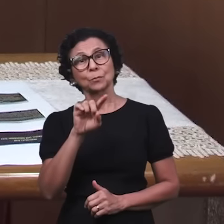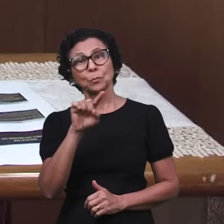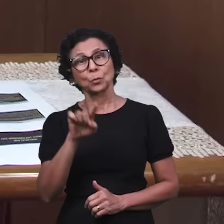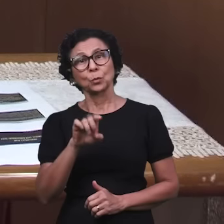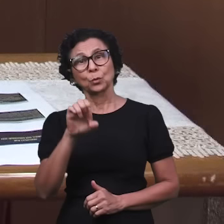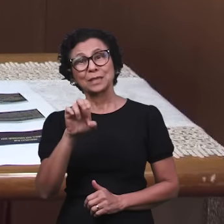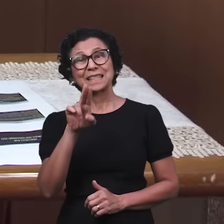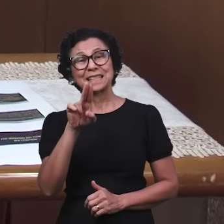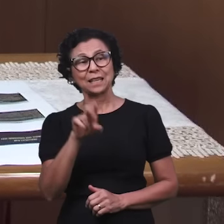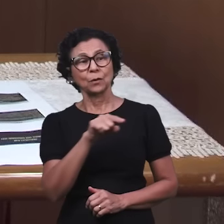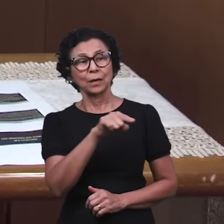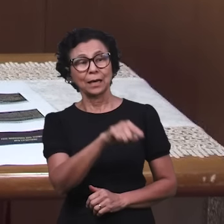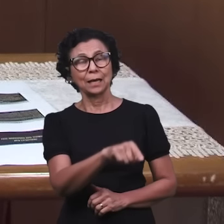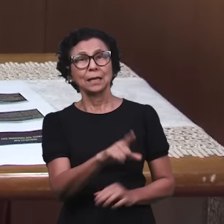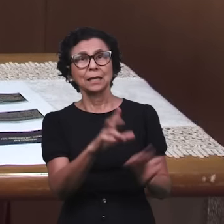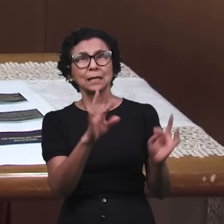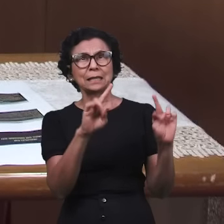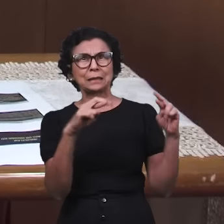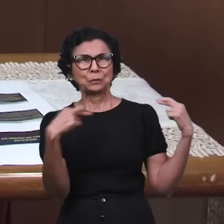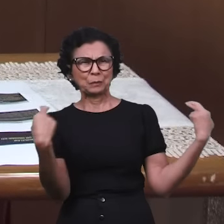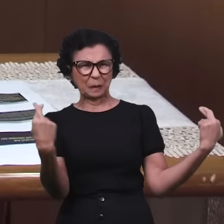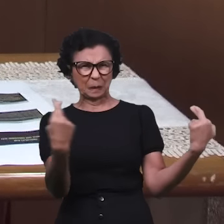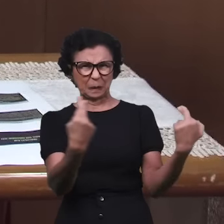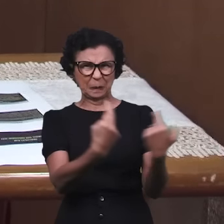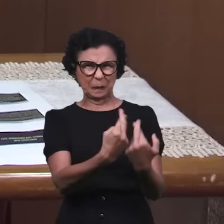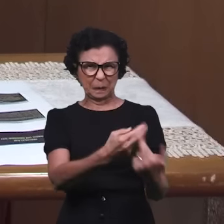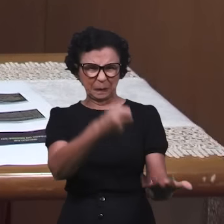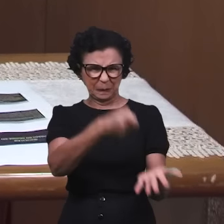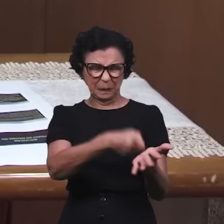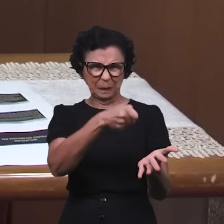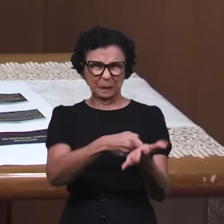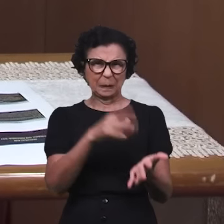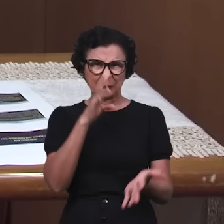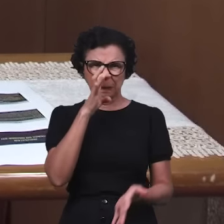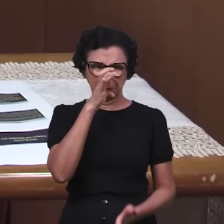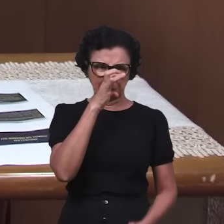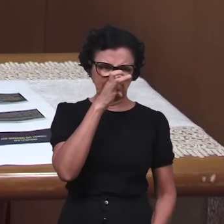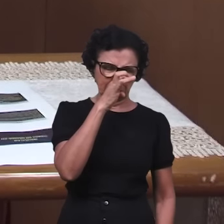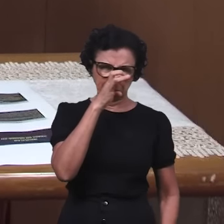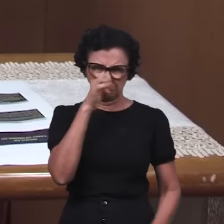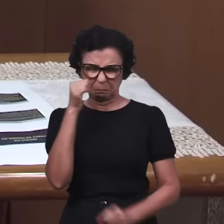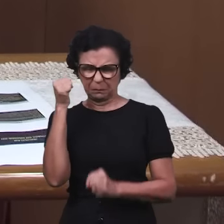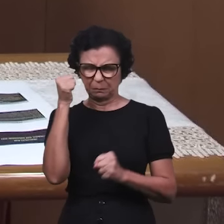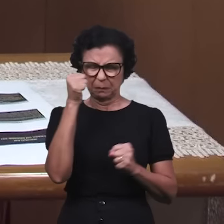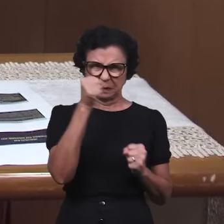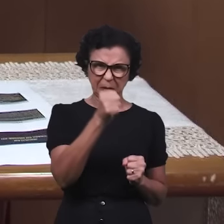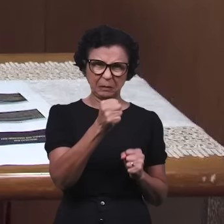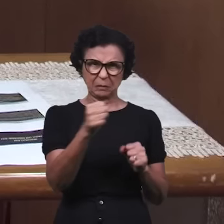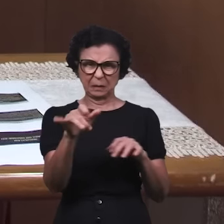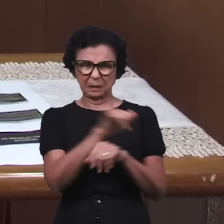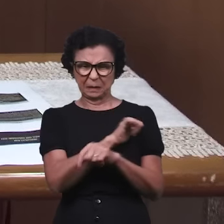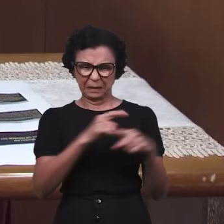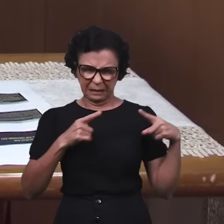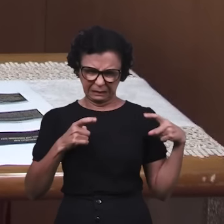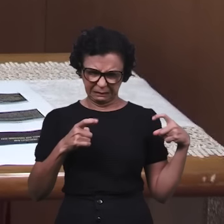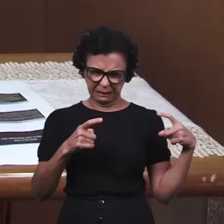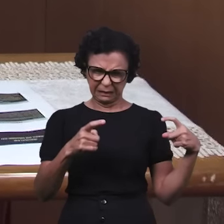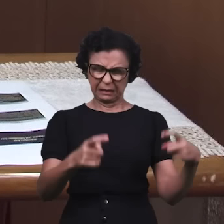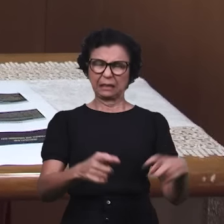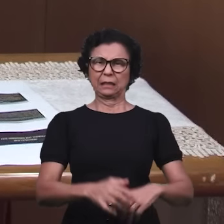eles eram uma tribo vigorosa militarmente, poderosa na guerra. E eles